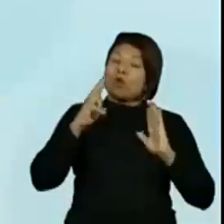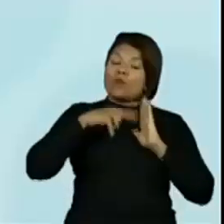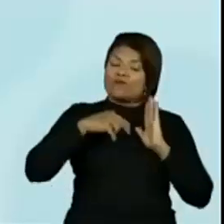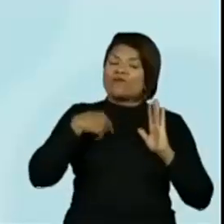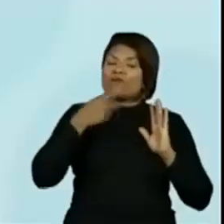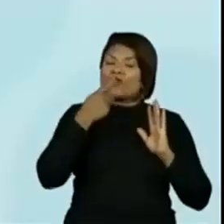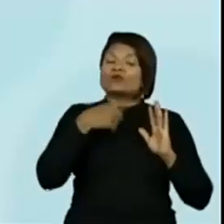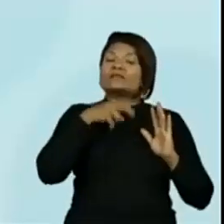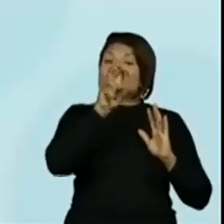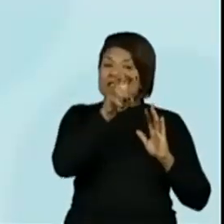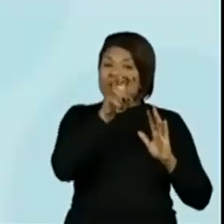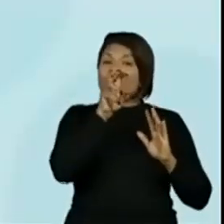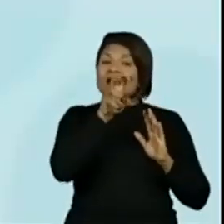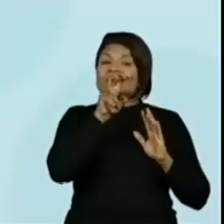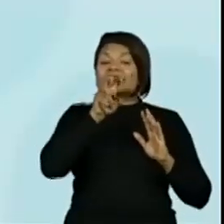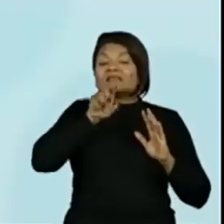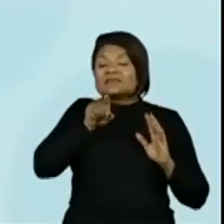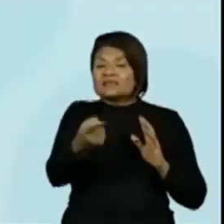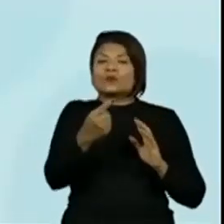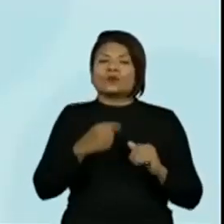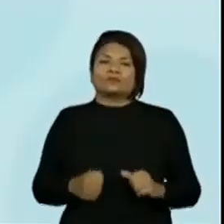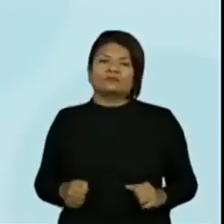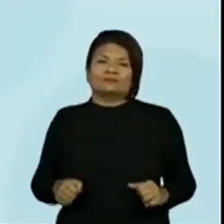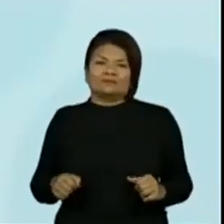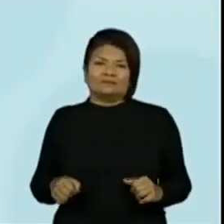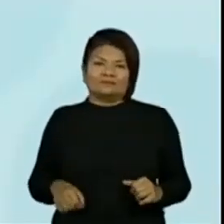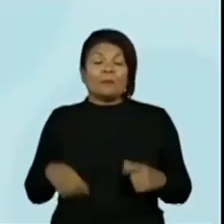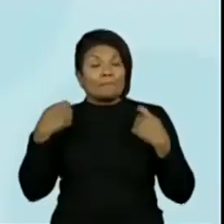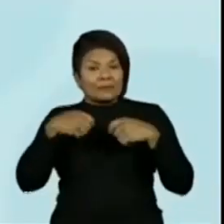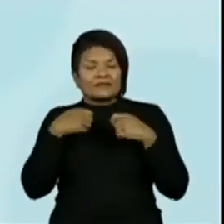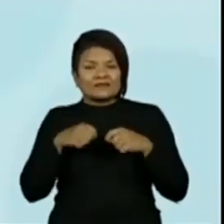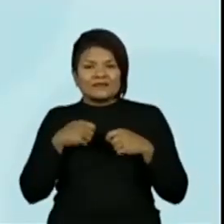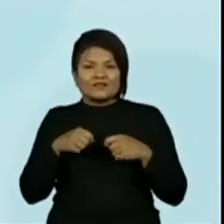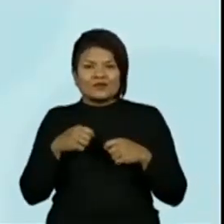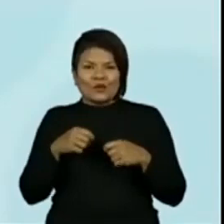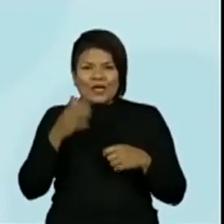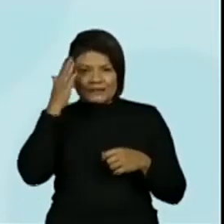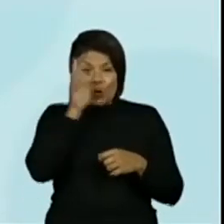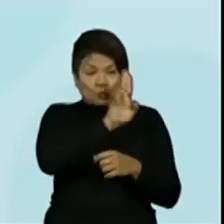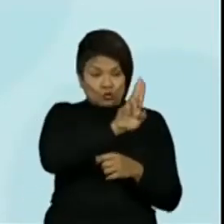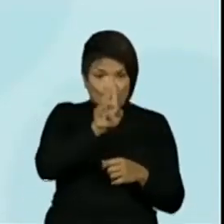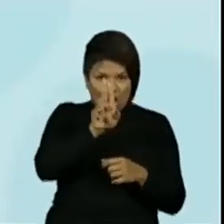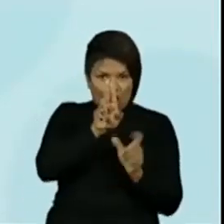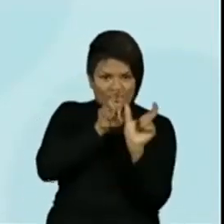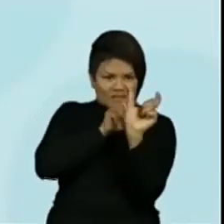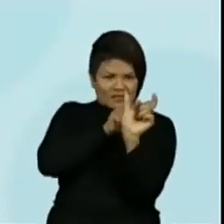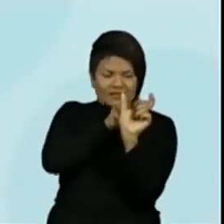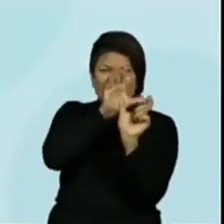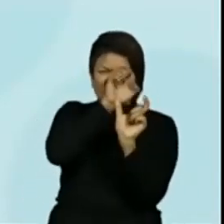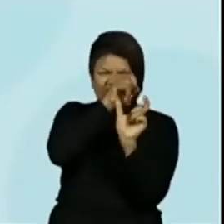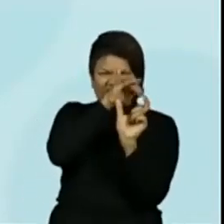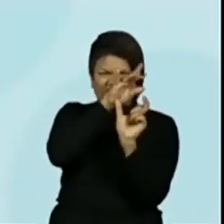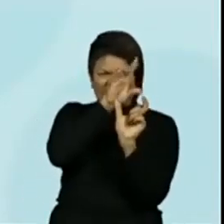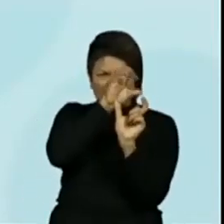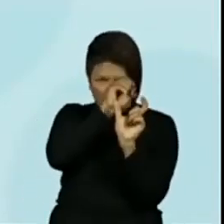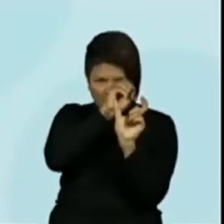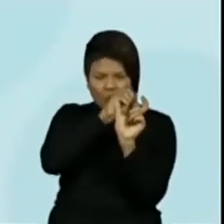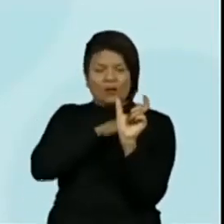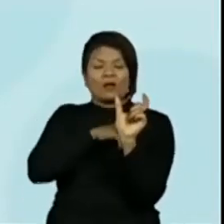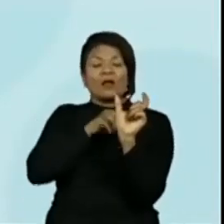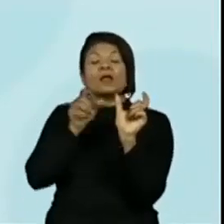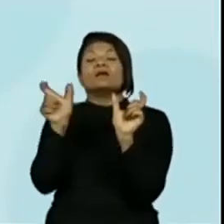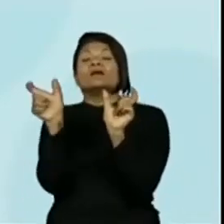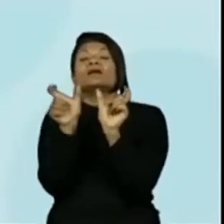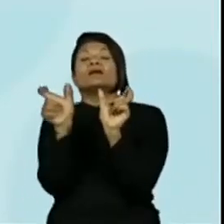que, como diz um amigo meu, eu preciso indicar o sobrenome. A partir da classe das unidades simples, eu